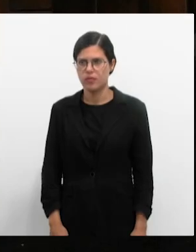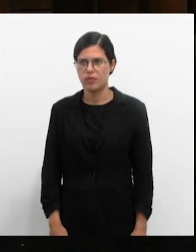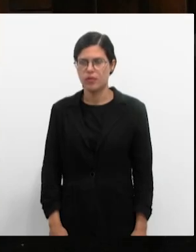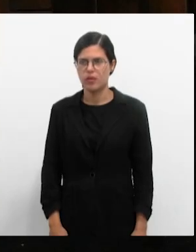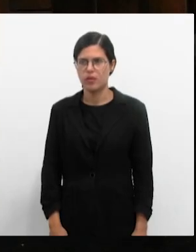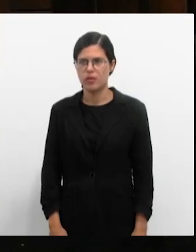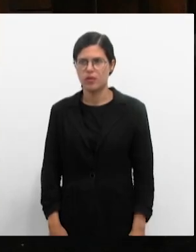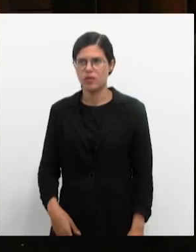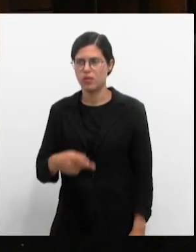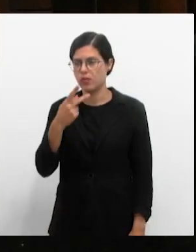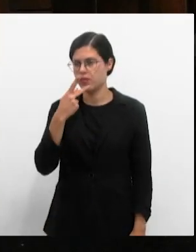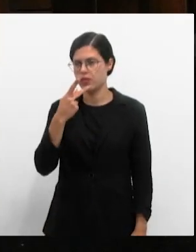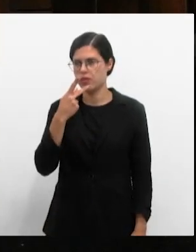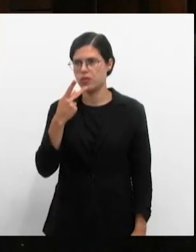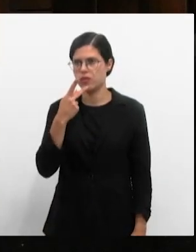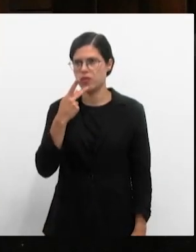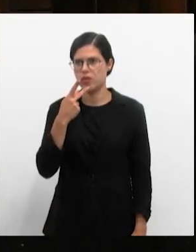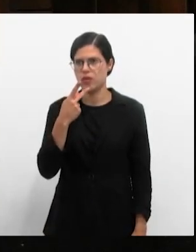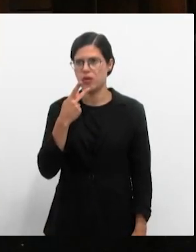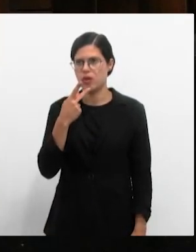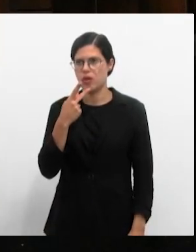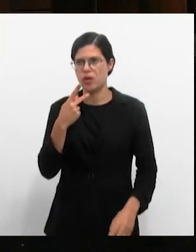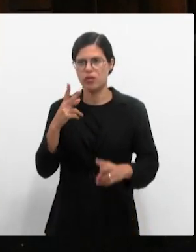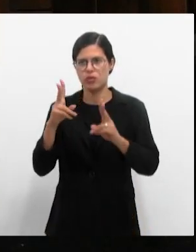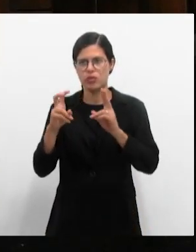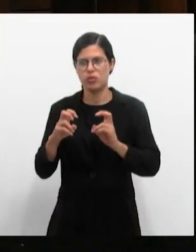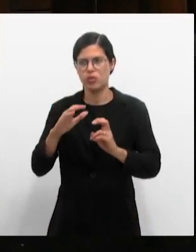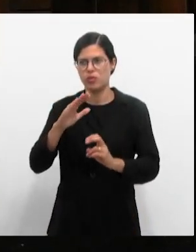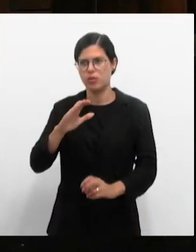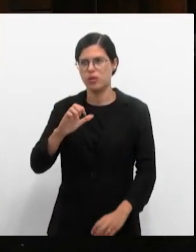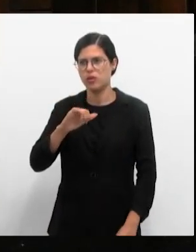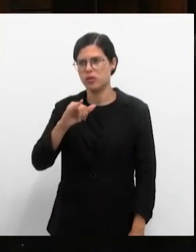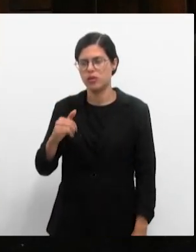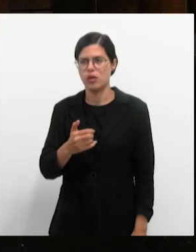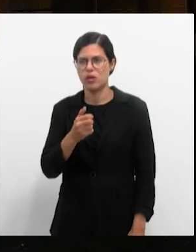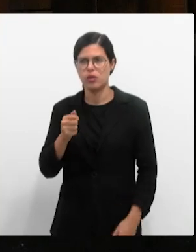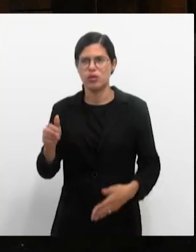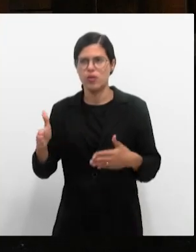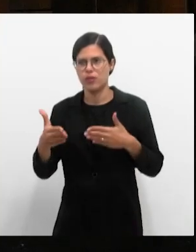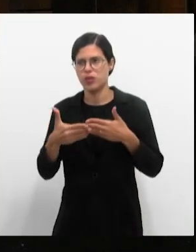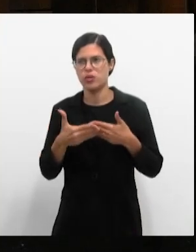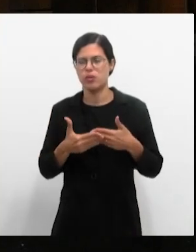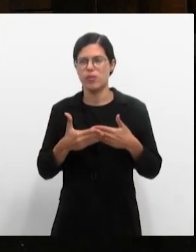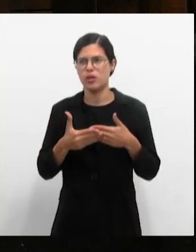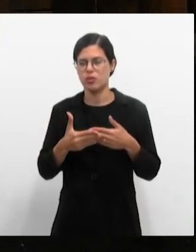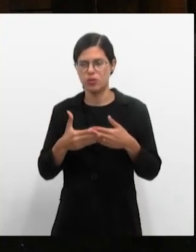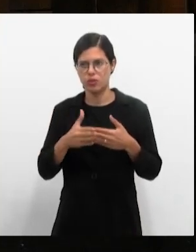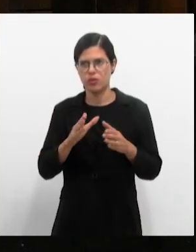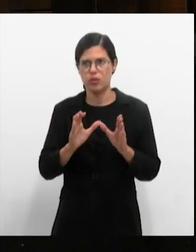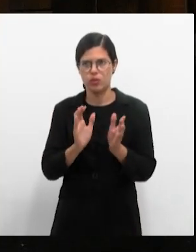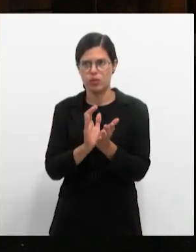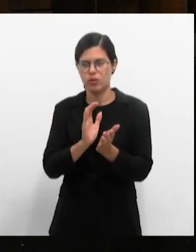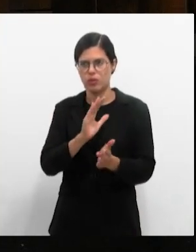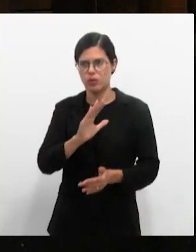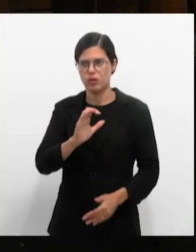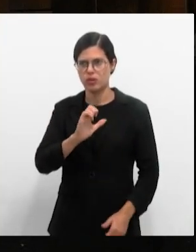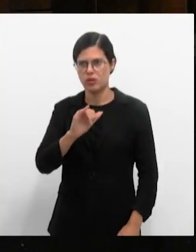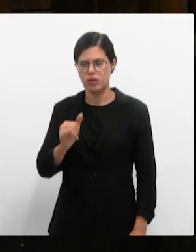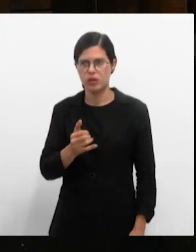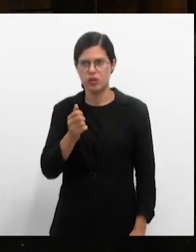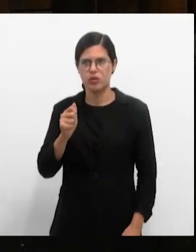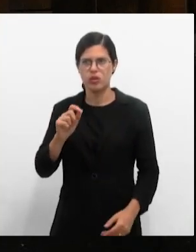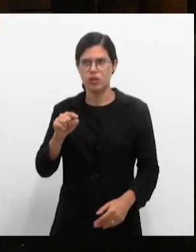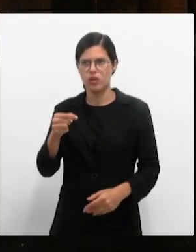vou tratar da questão do SEJA, do fechamento da rede SEJA, e depois eu